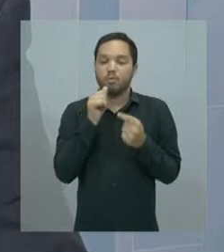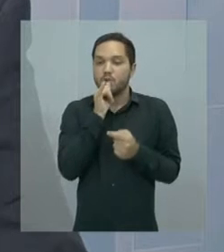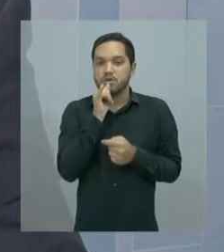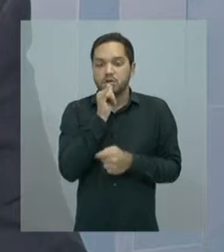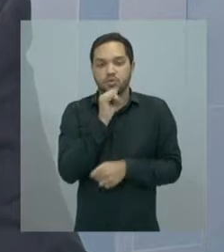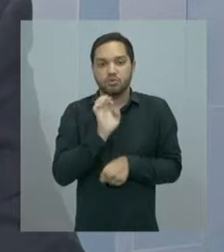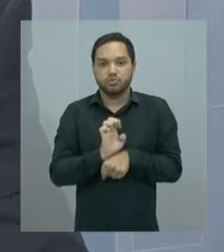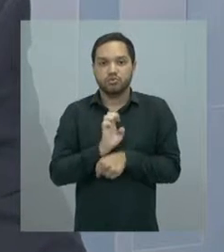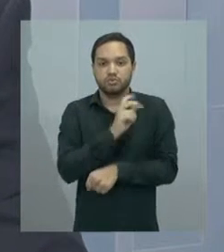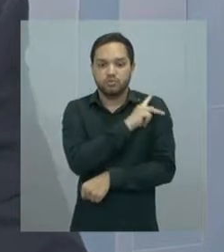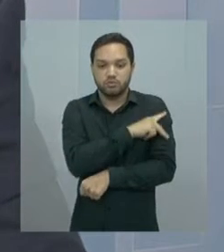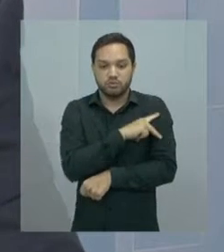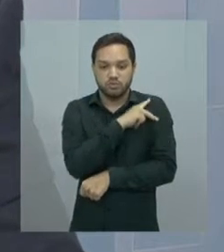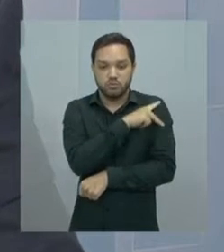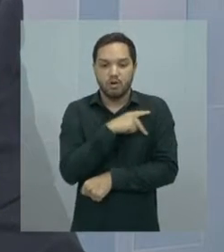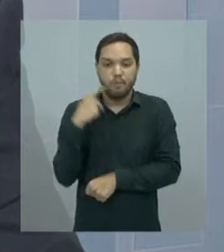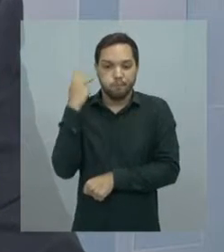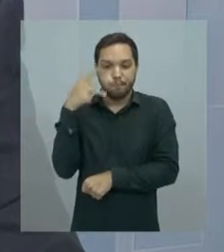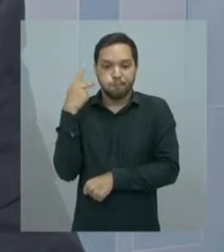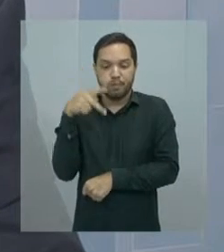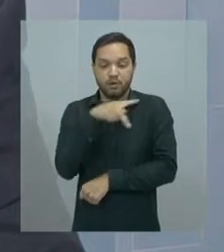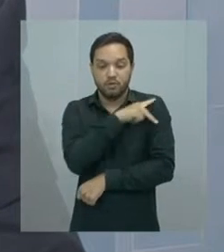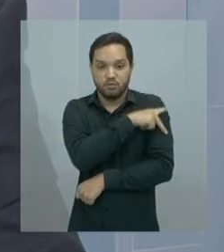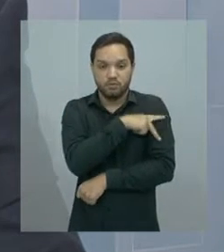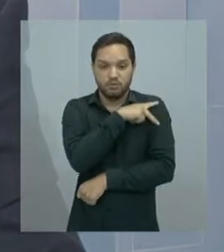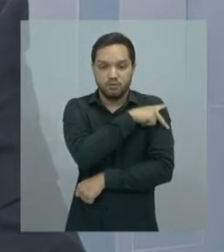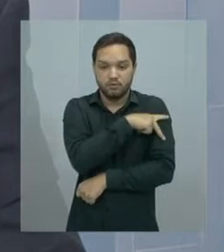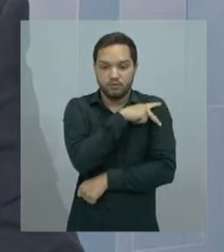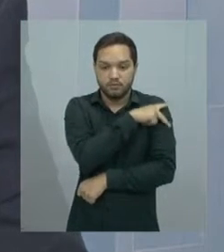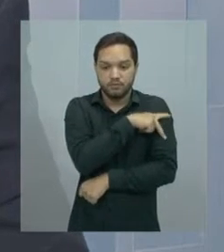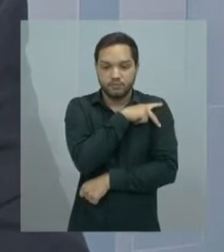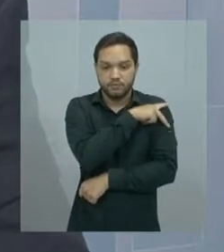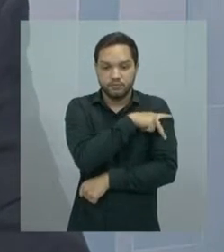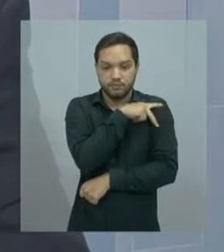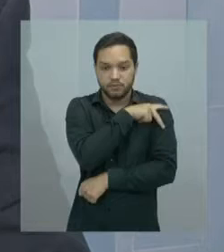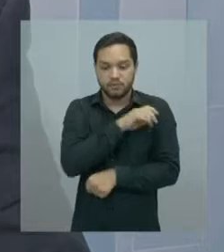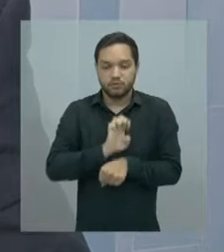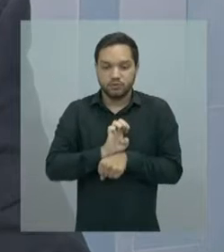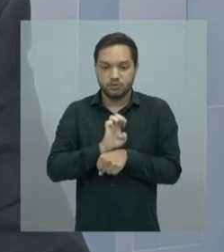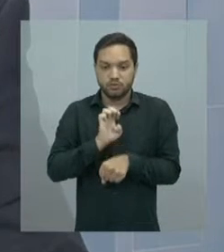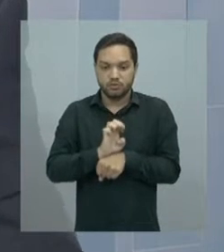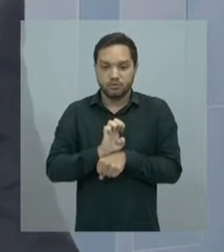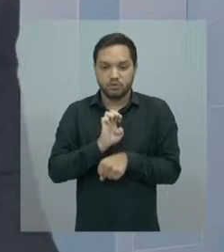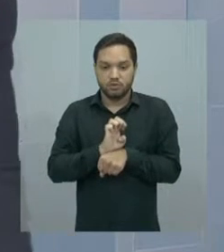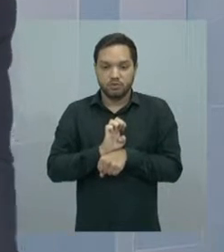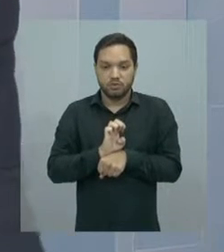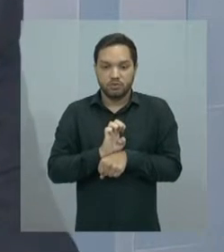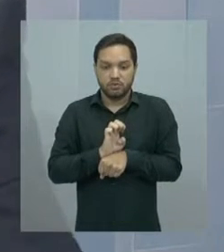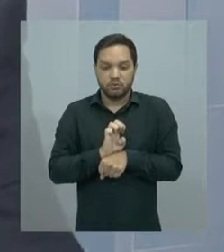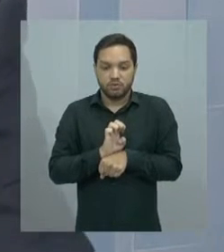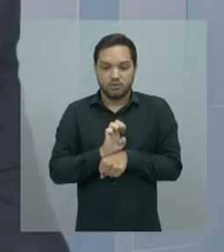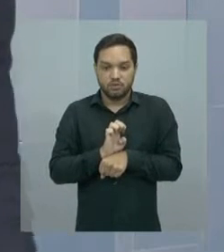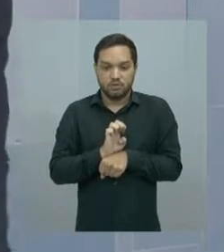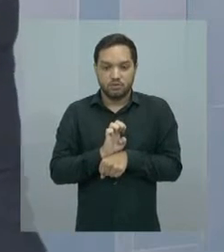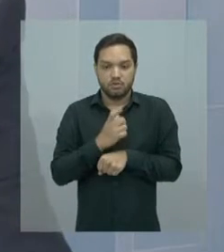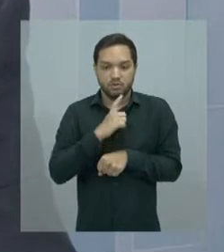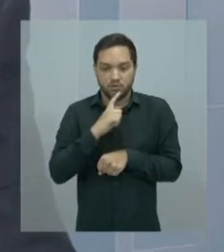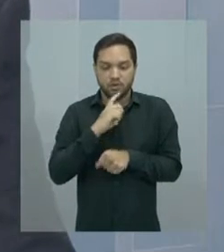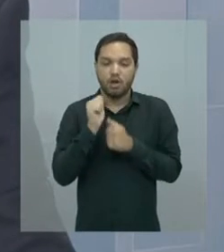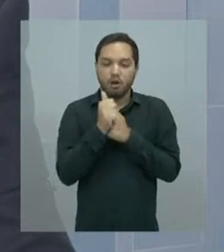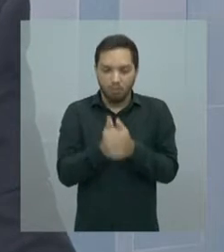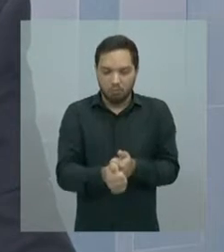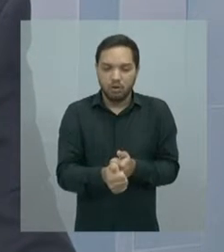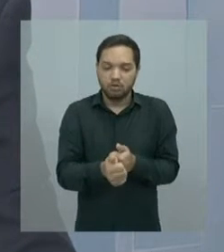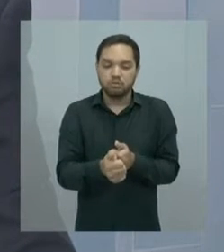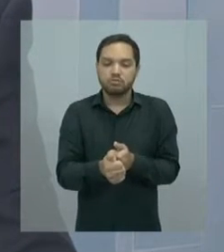Piauí, o procurador do Piauí, do estado, ele faz ações nesse sentido, ele acompanha o